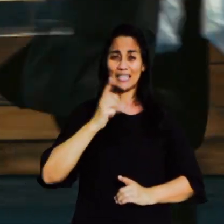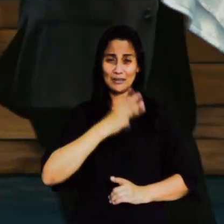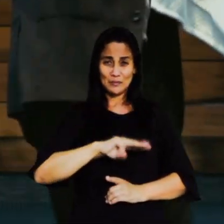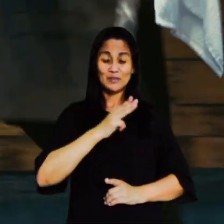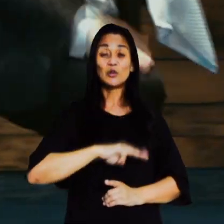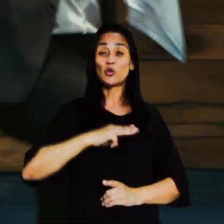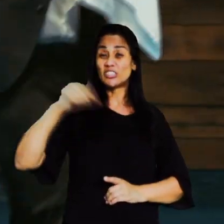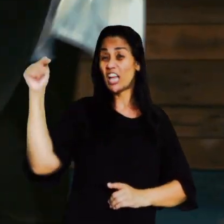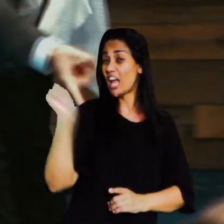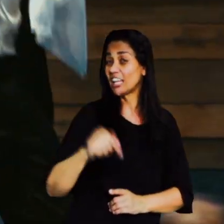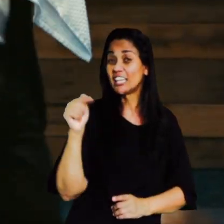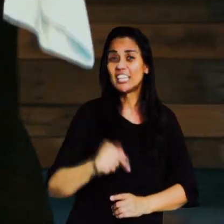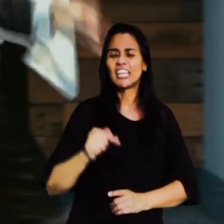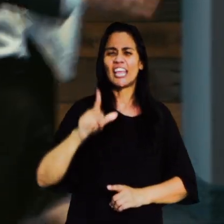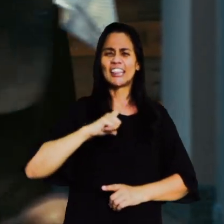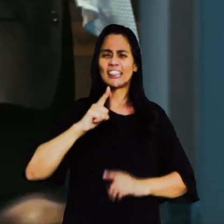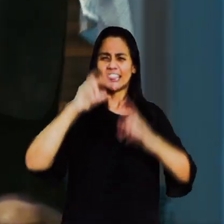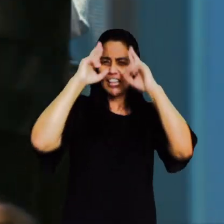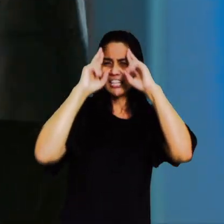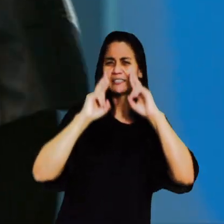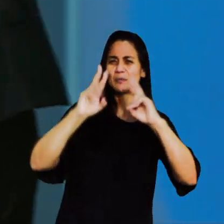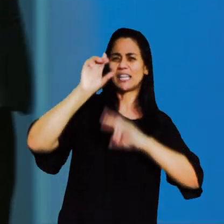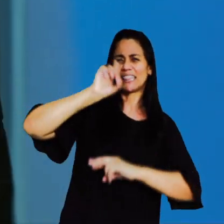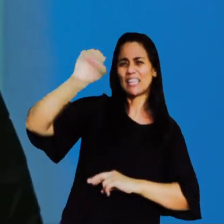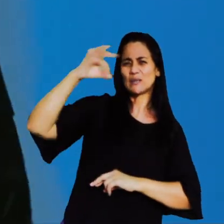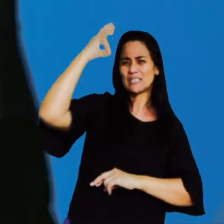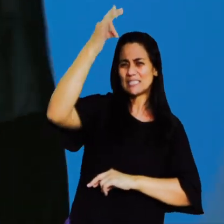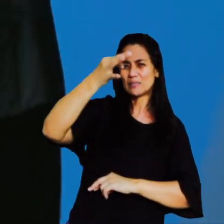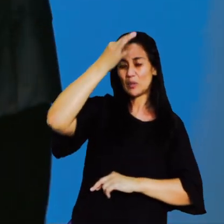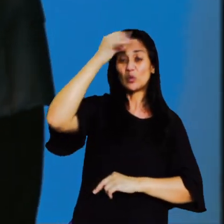tem reverência, aqui tem Deus, tem Espírito, aqui tem.